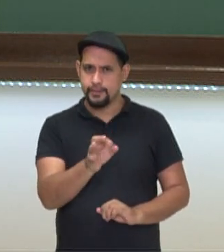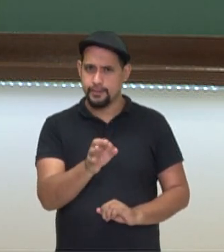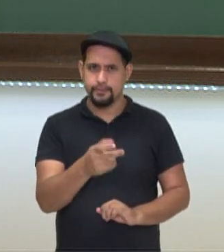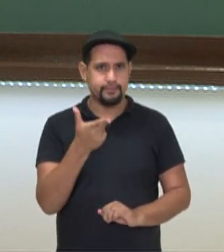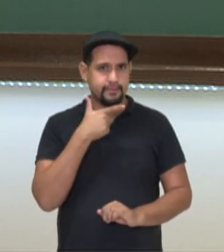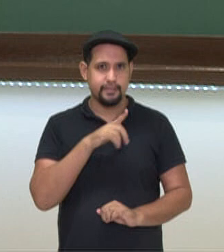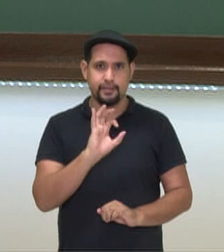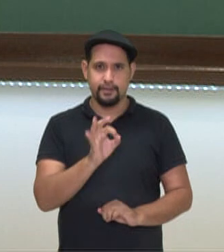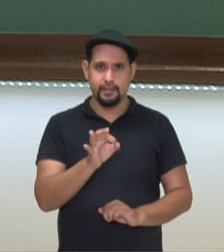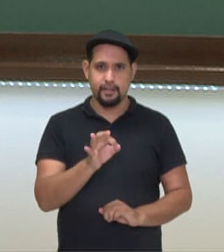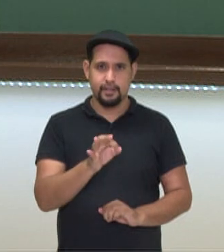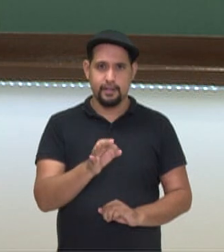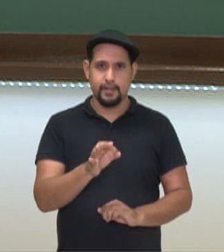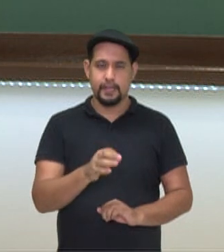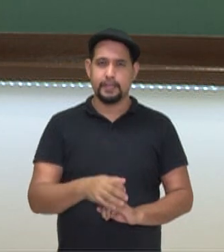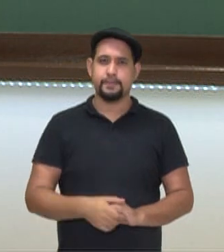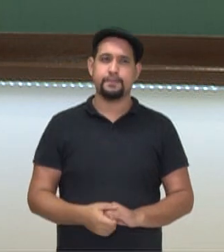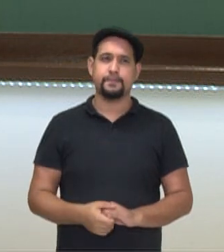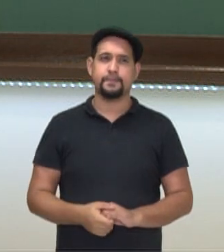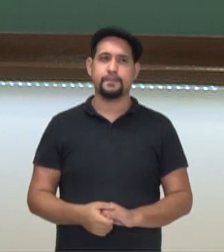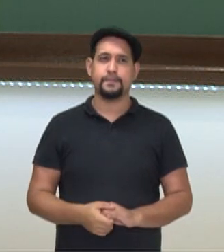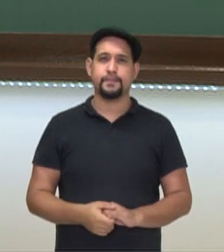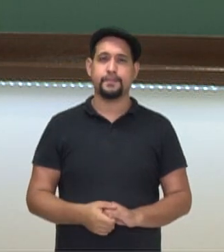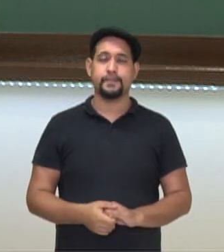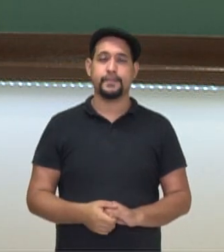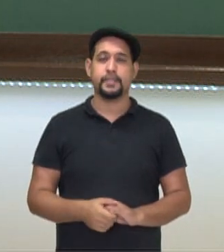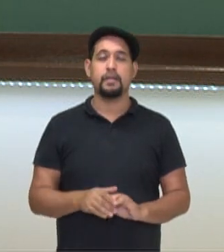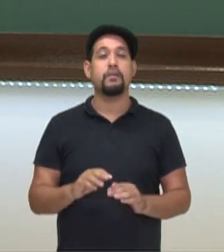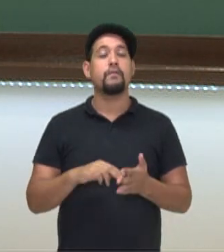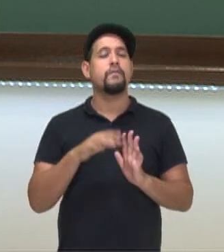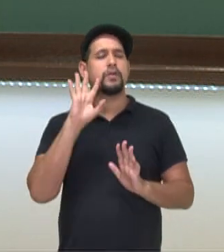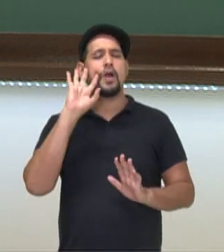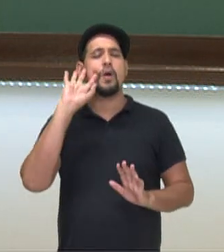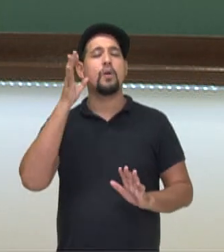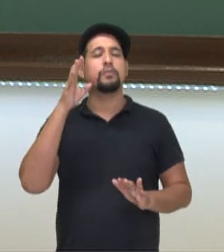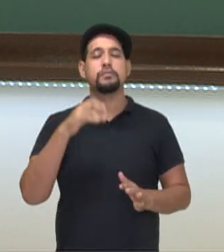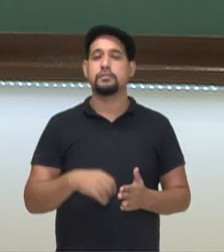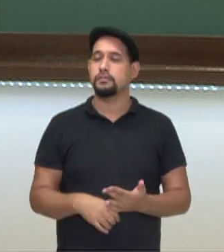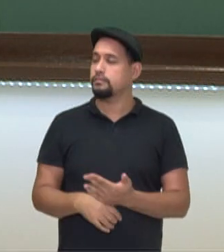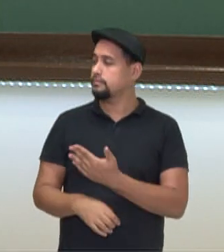certo aí? Muito bem. Então agora vamos ver o que aconteceu nesse exercício.